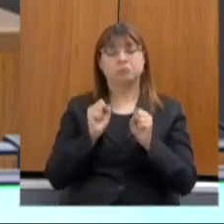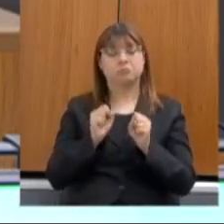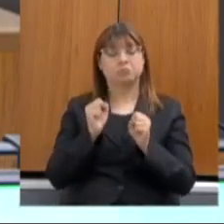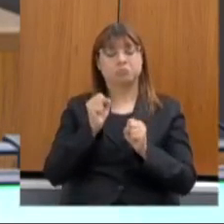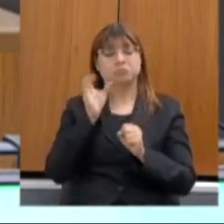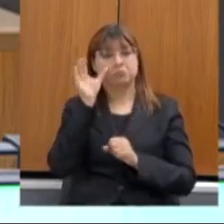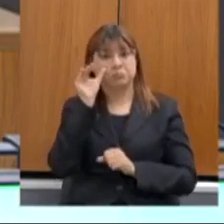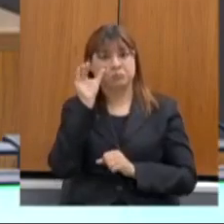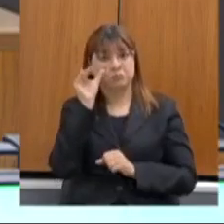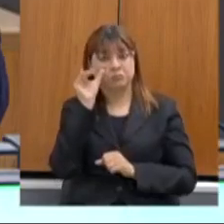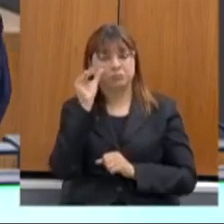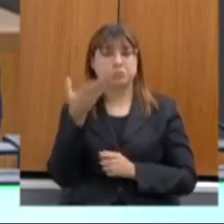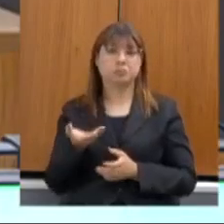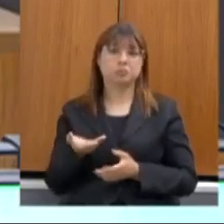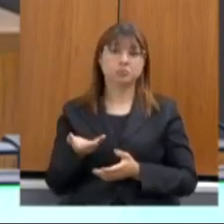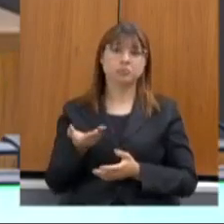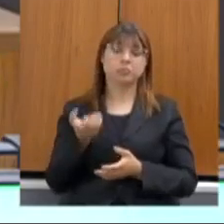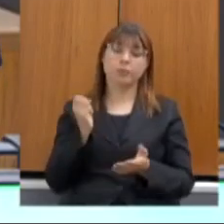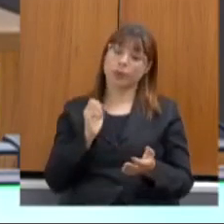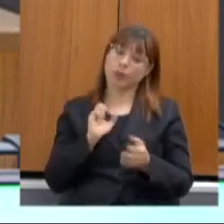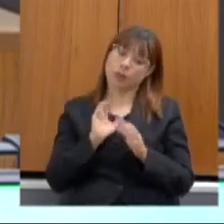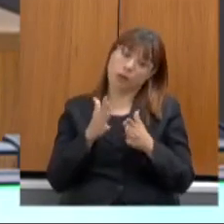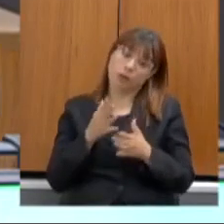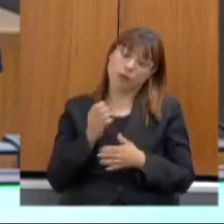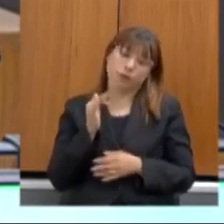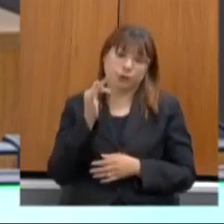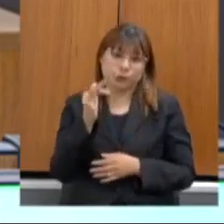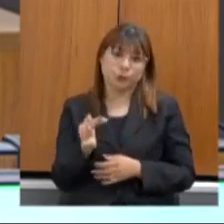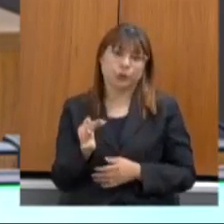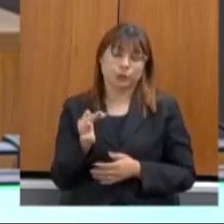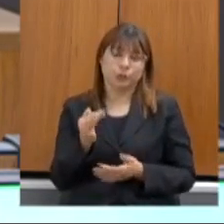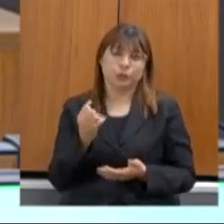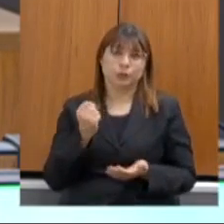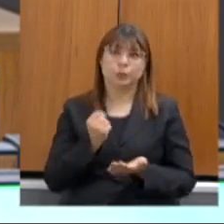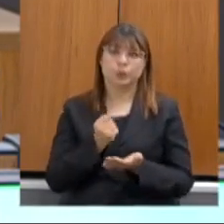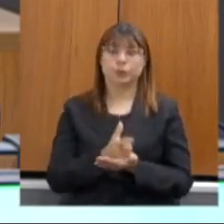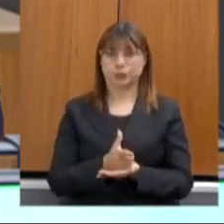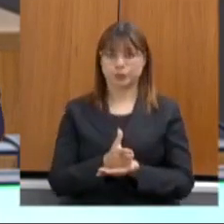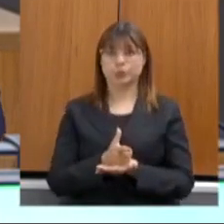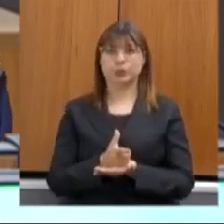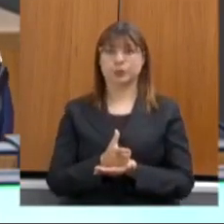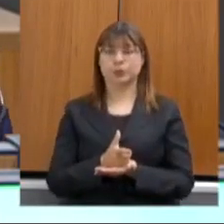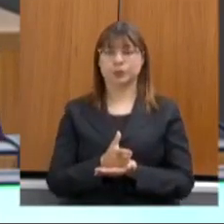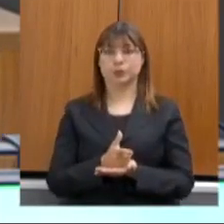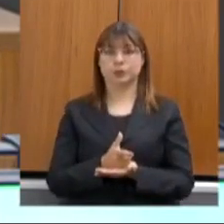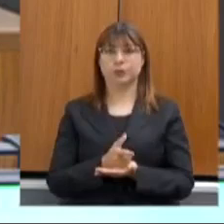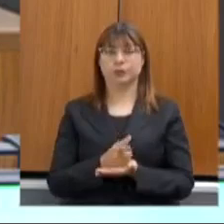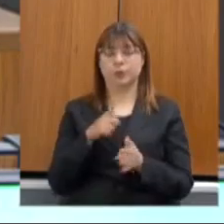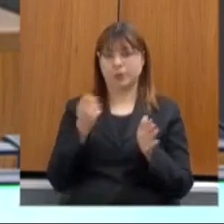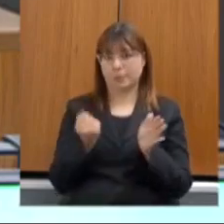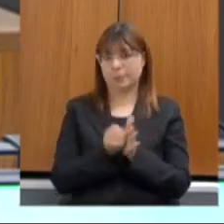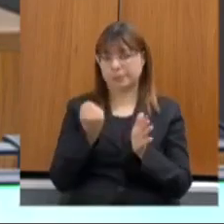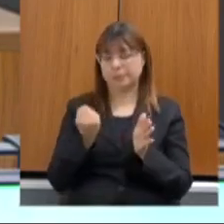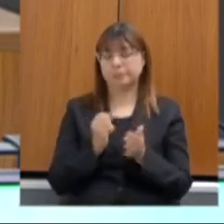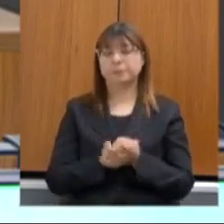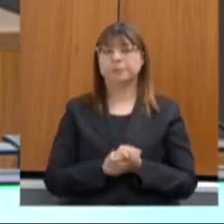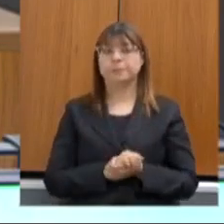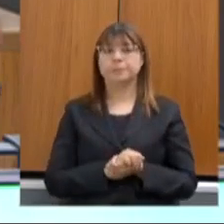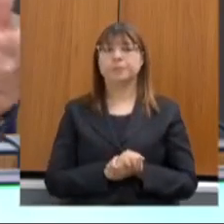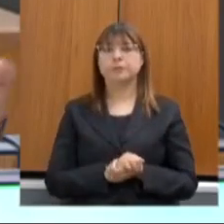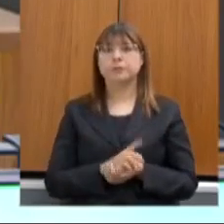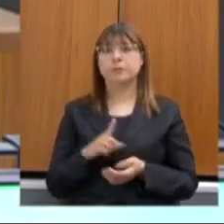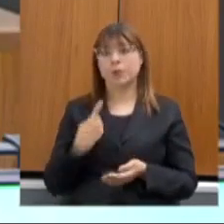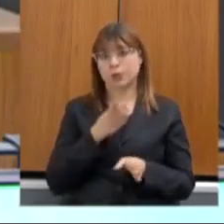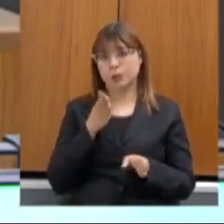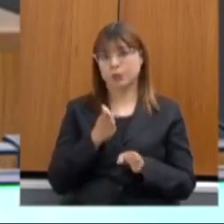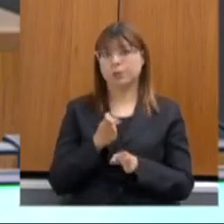mercado para eventual compra dessas dessas patentes é a